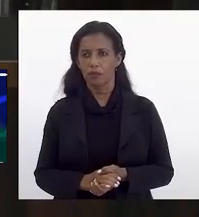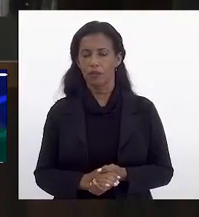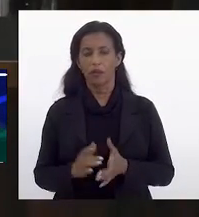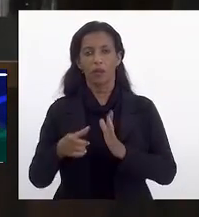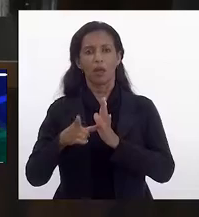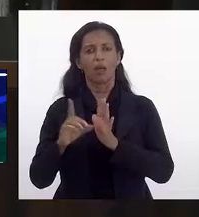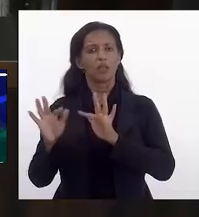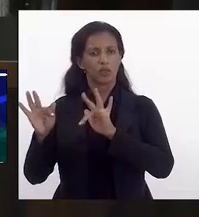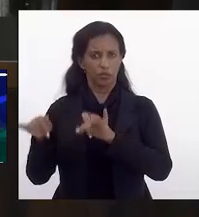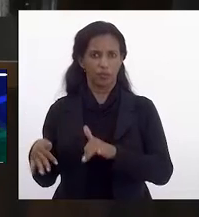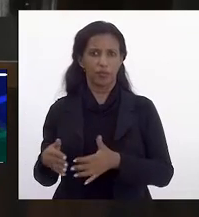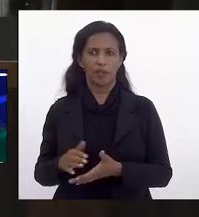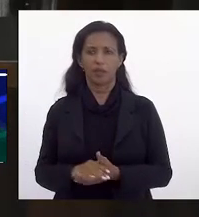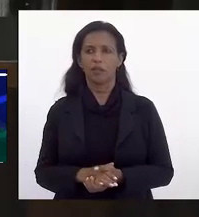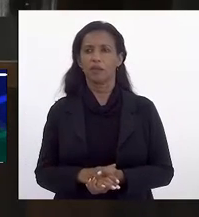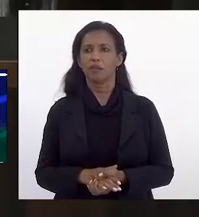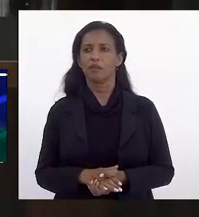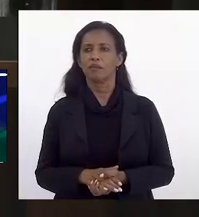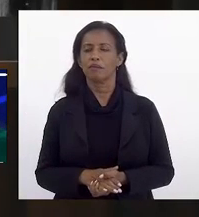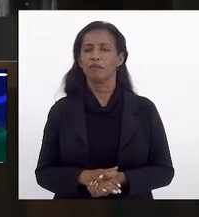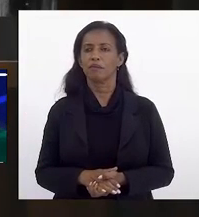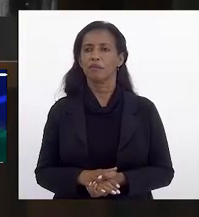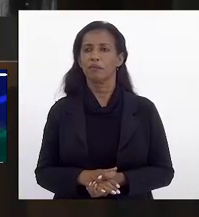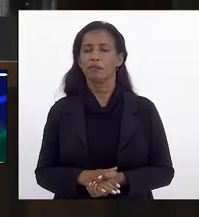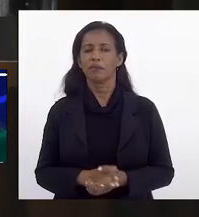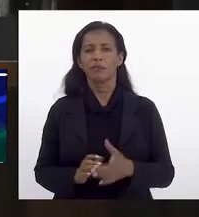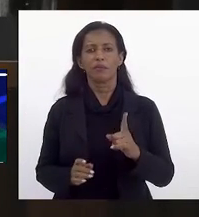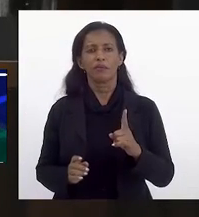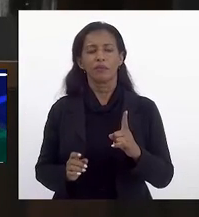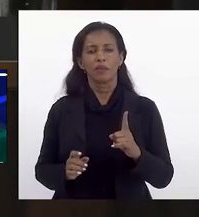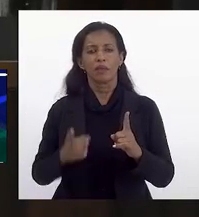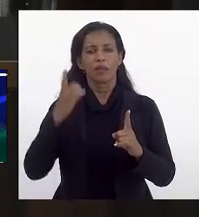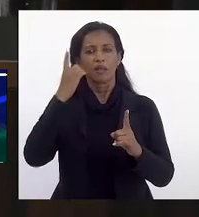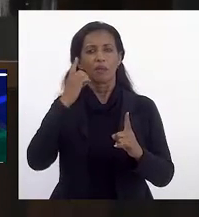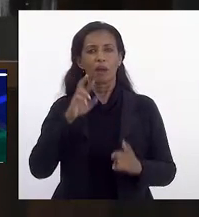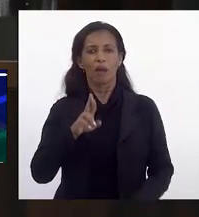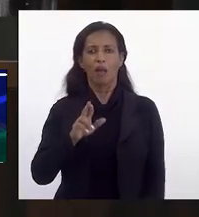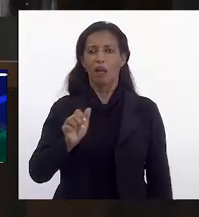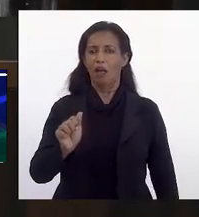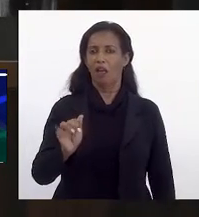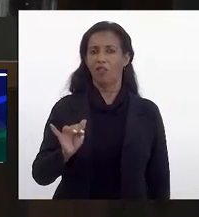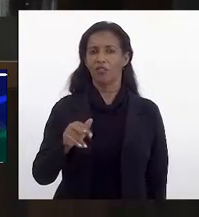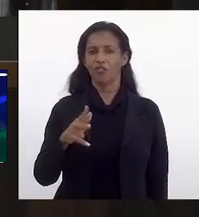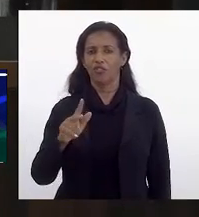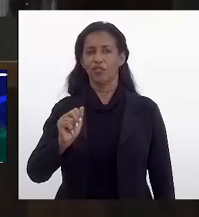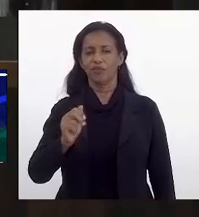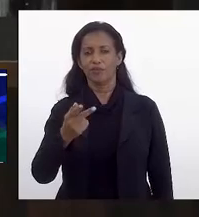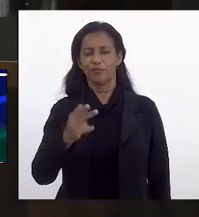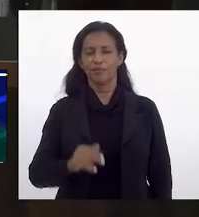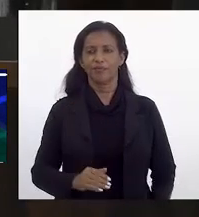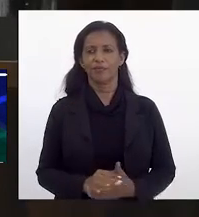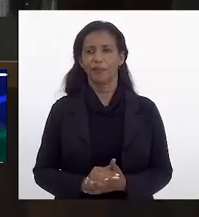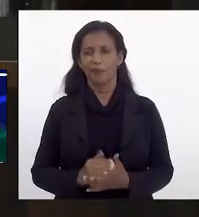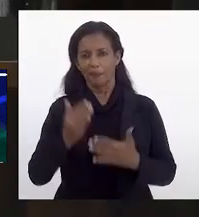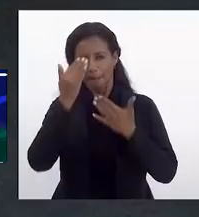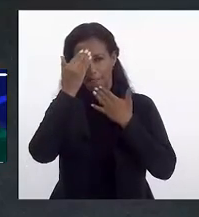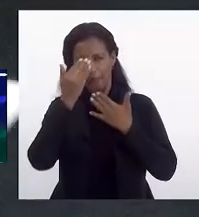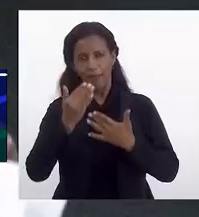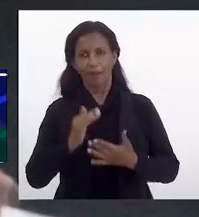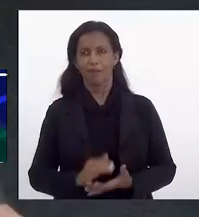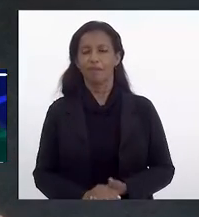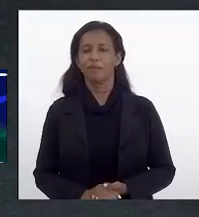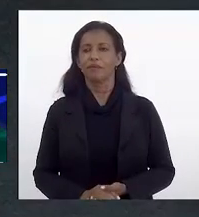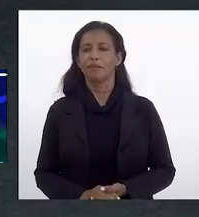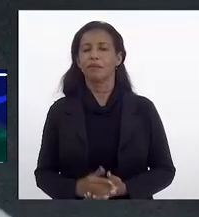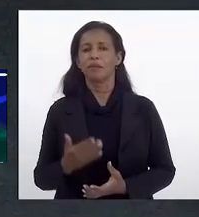Antes de encerrar a sessão, aqui é a questão de ordem do deputado Ratinho, Giovanni Ratinho. Obrigado, presidente. O